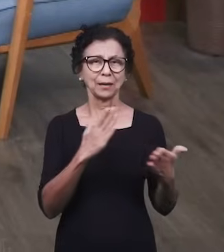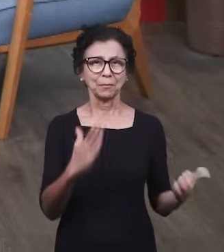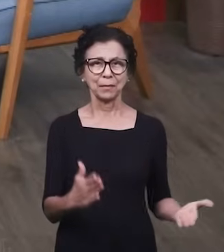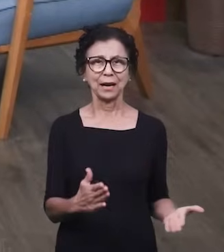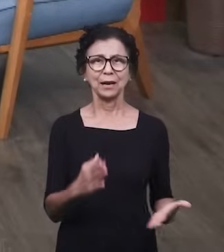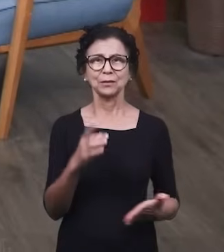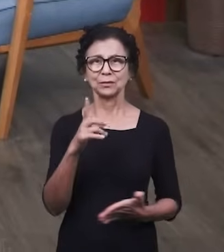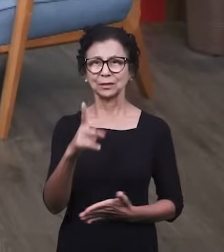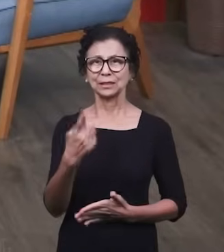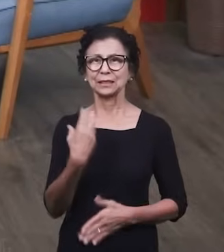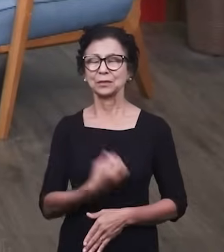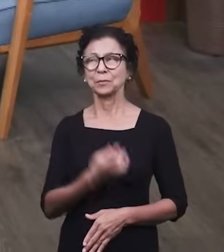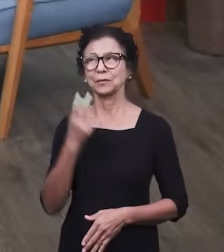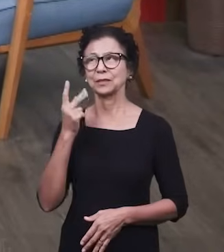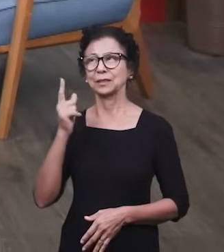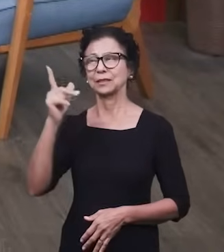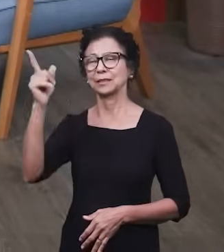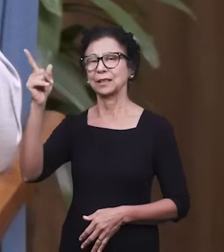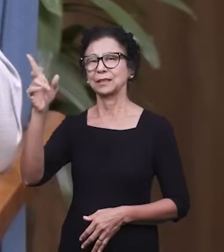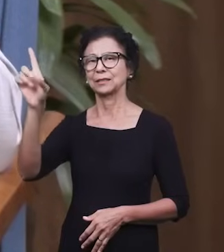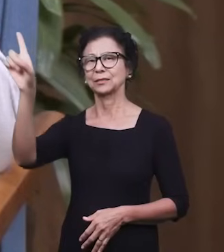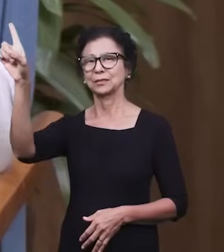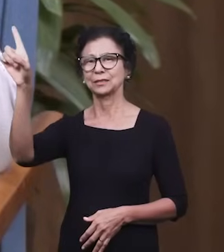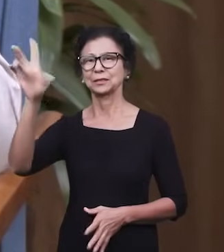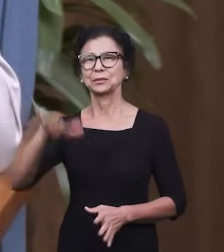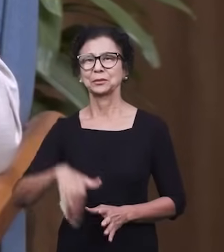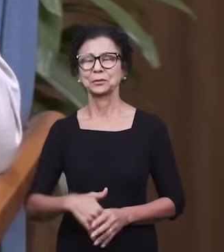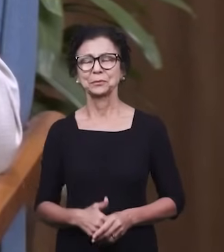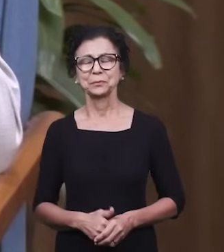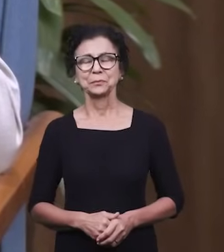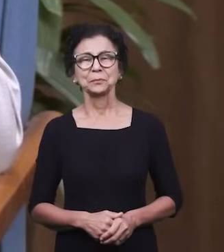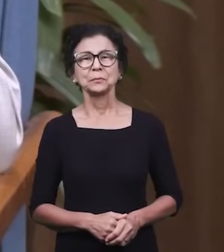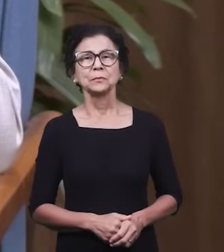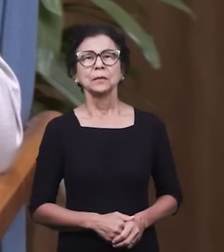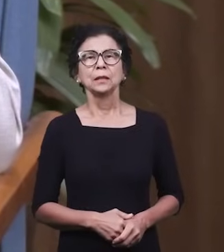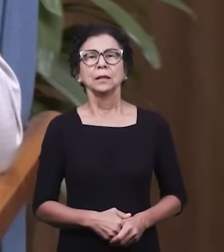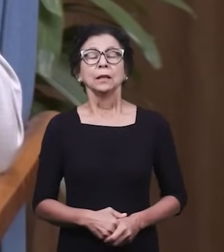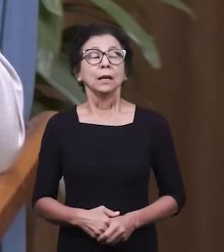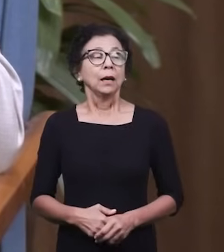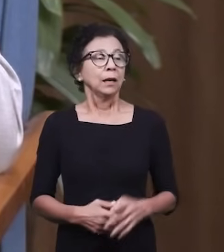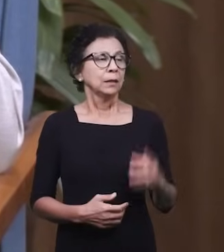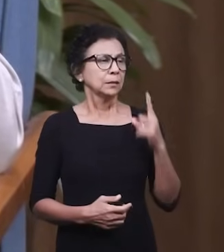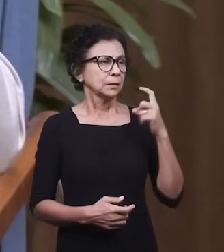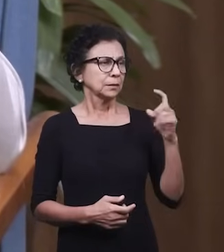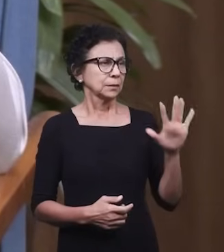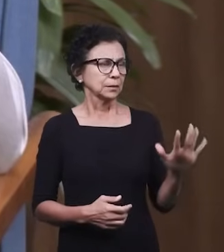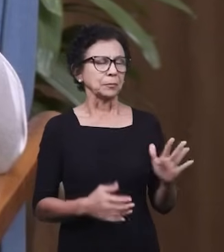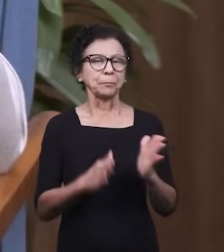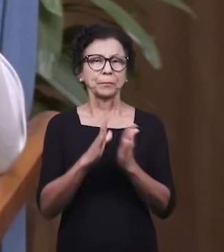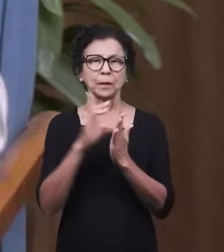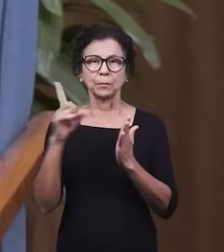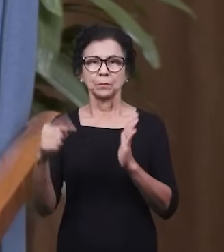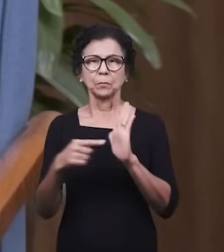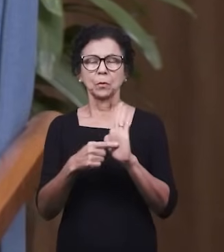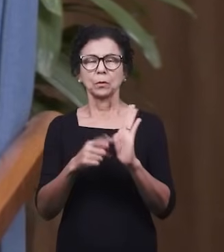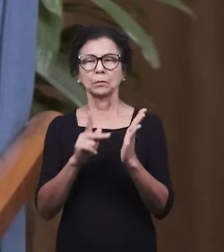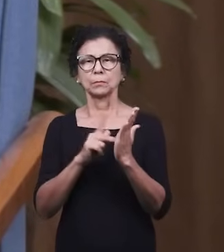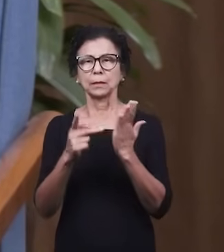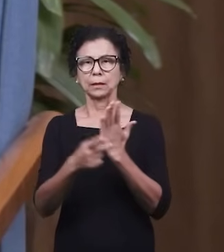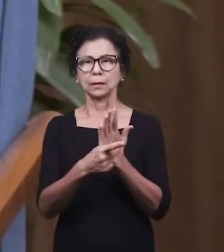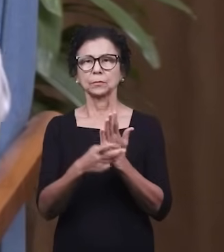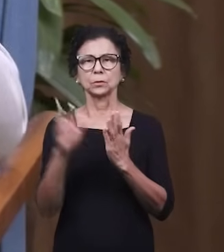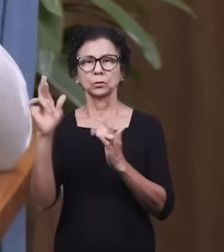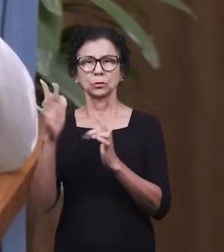interessante que vocês estão trazendo aqui, e a Bíblia tem muito disso. Nas parábolas de Jesus, por exemplo, que a gente inclusive